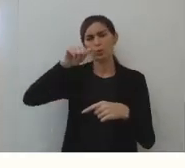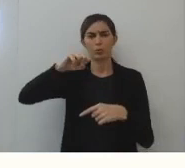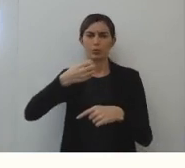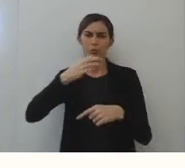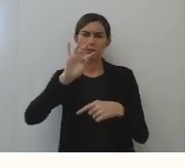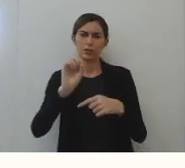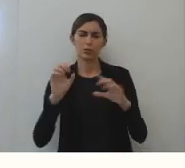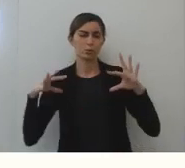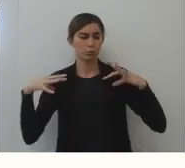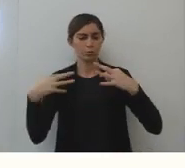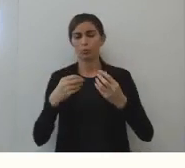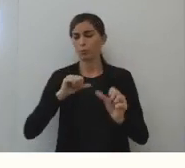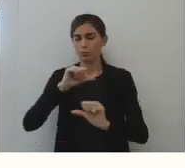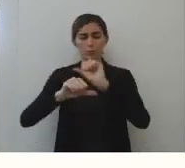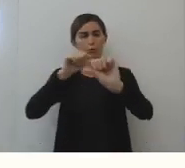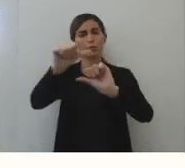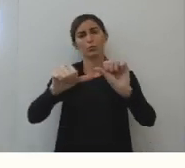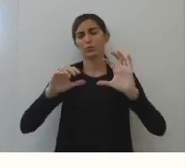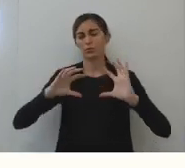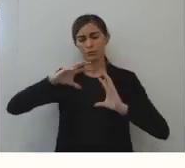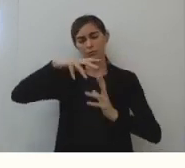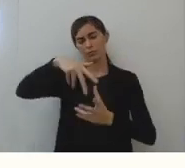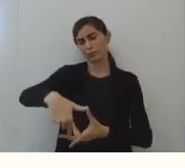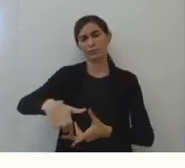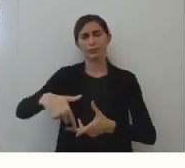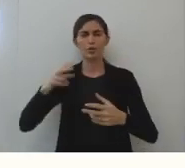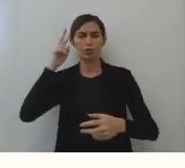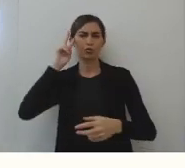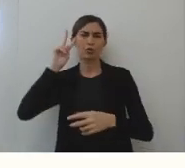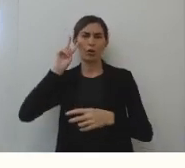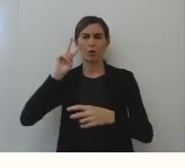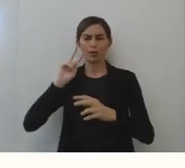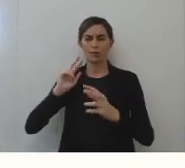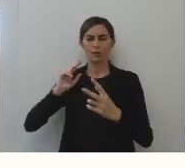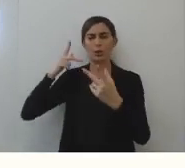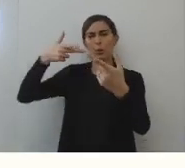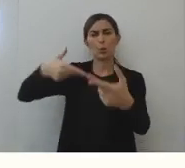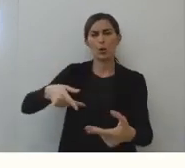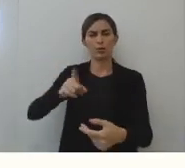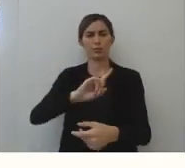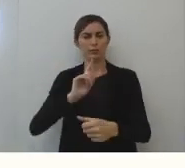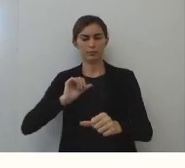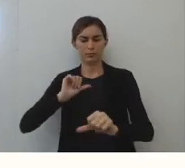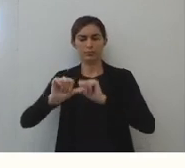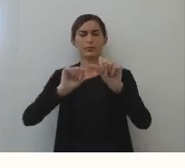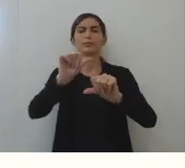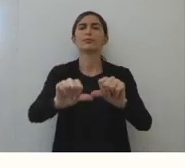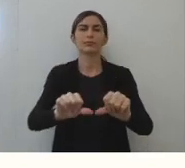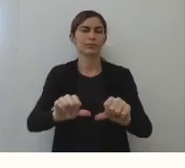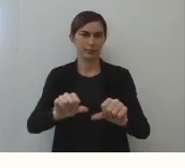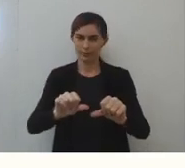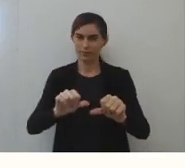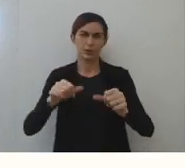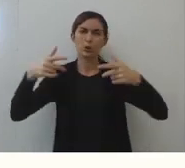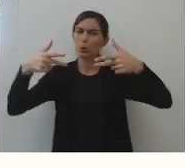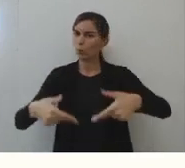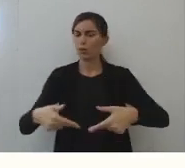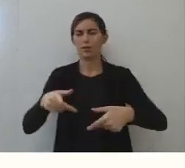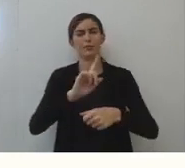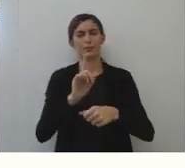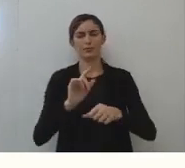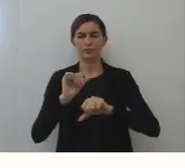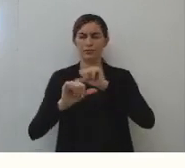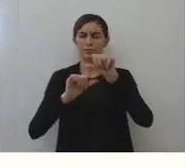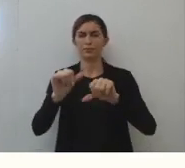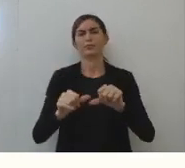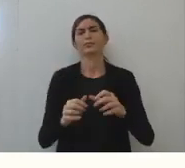tudo muda o tempo todo no mundo. A história não se repete, pelo menos não da mesma forma.